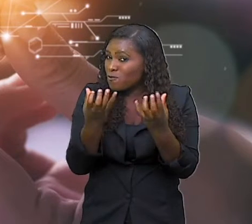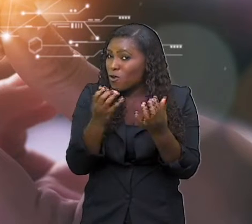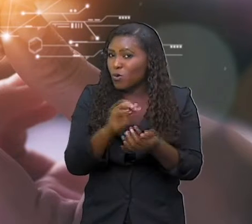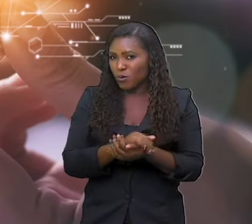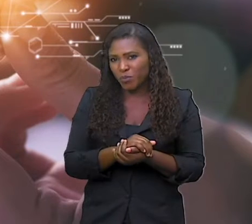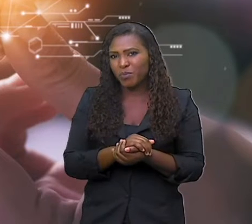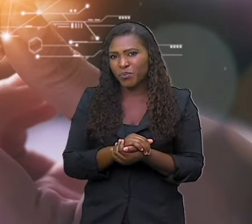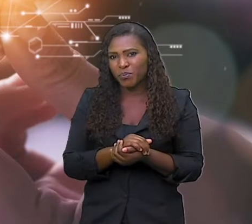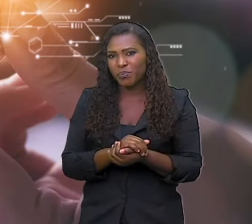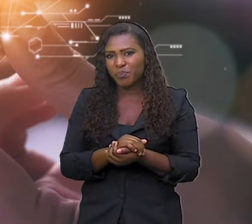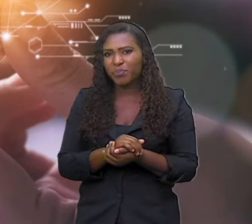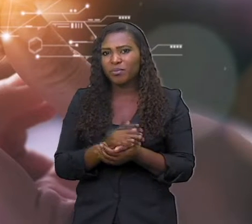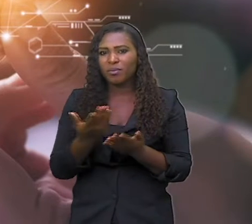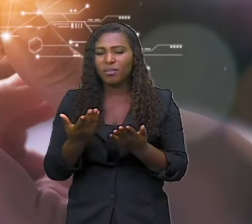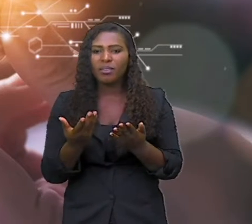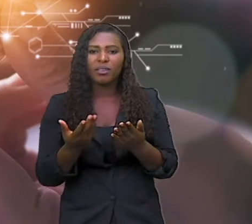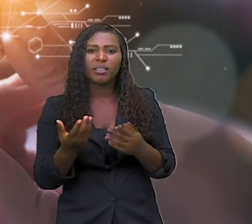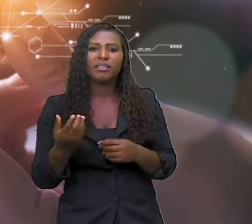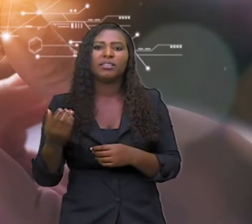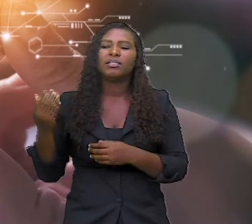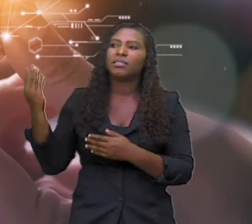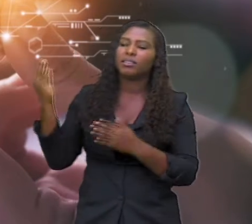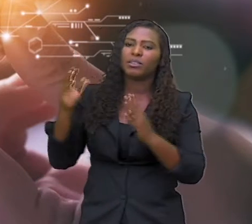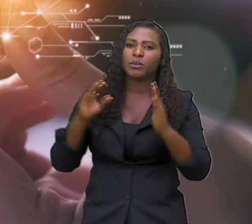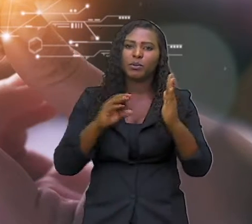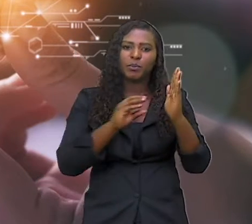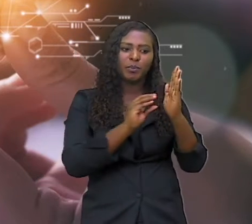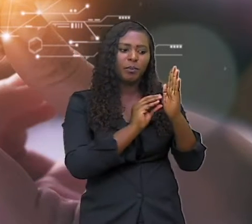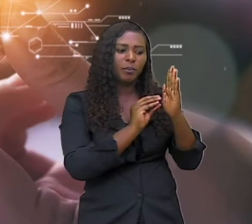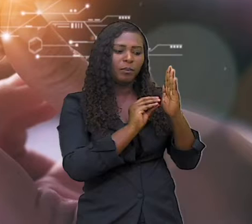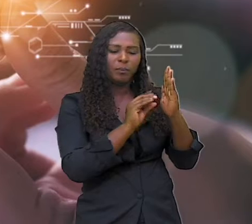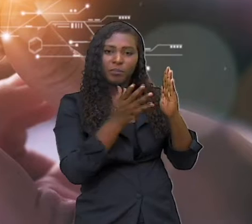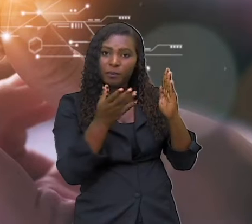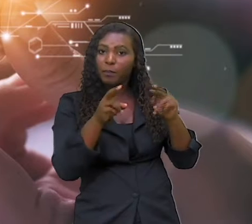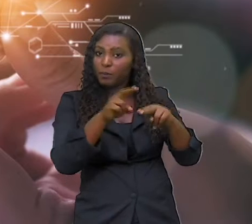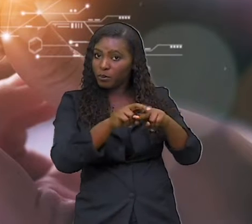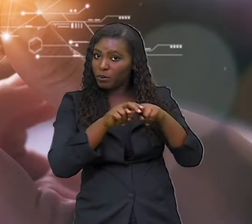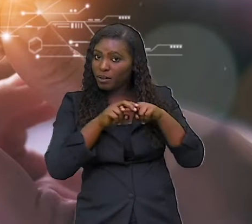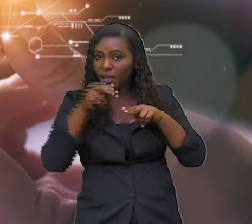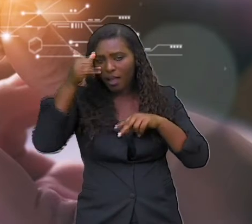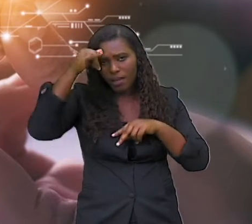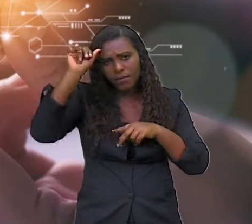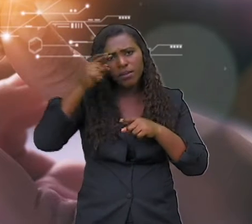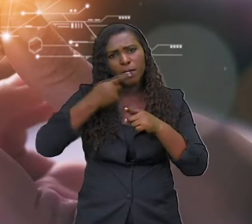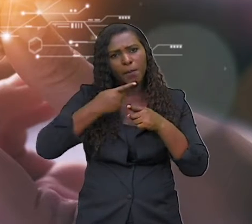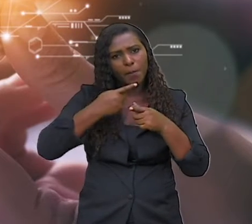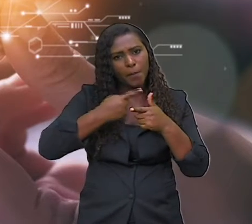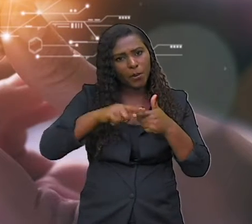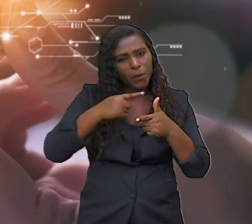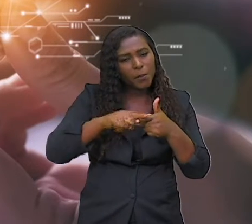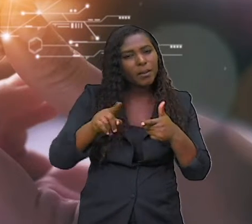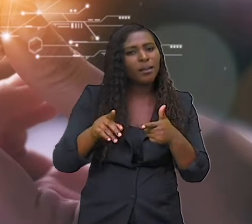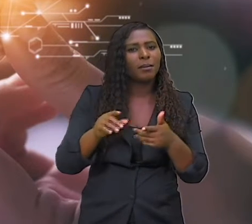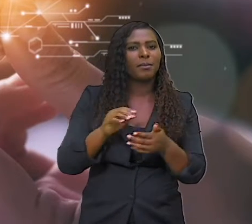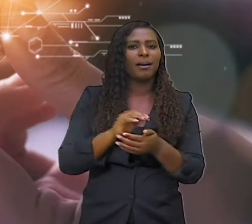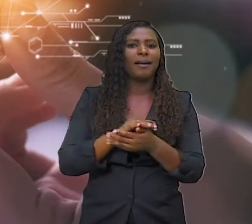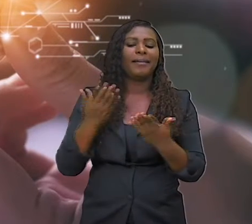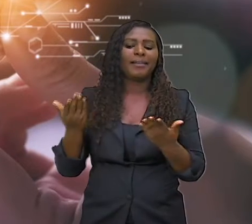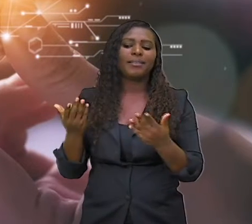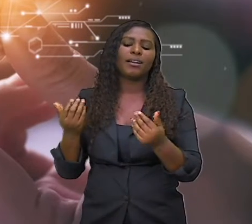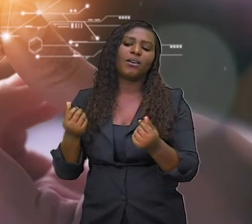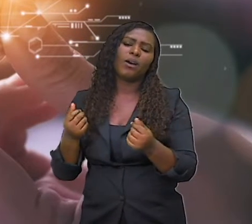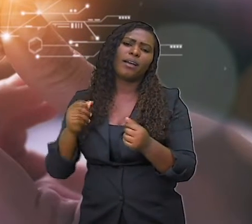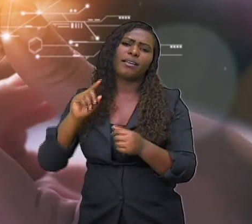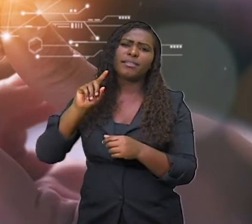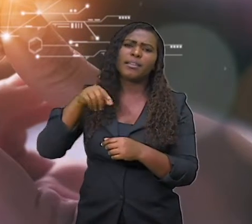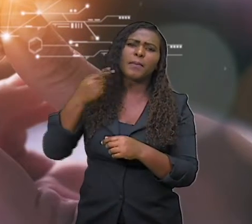poucos, resolveu o problema que causou o curto-circuito, então esse fusível era trocado por um